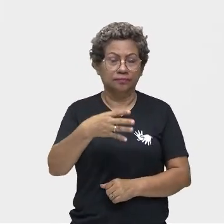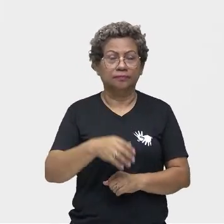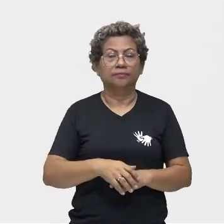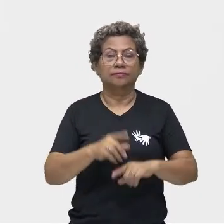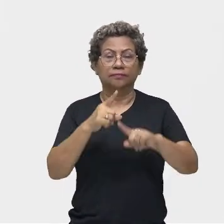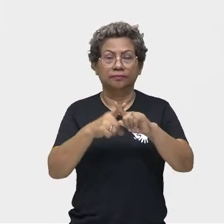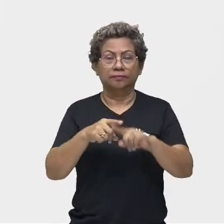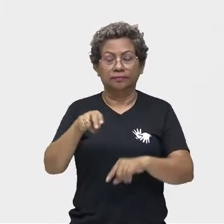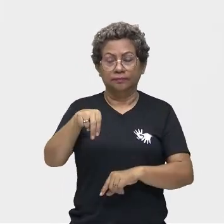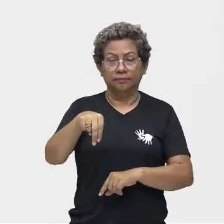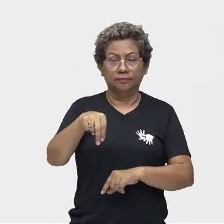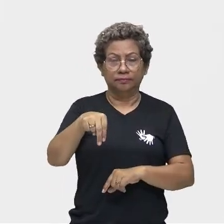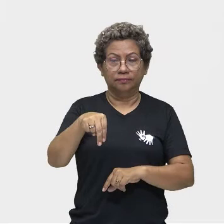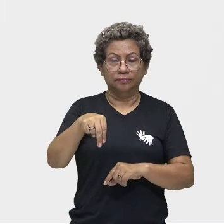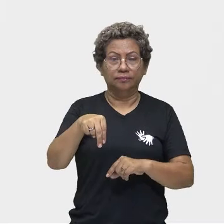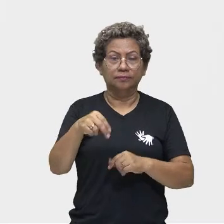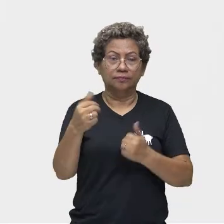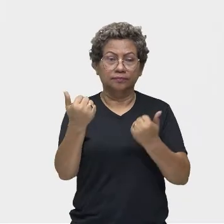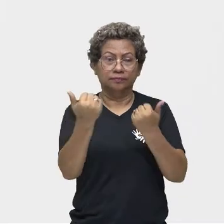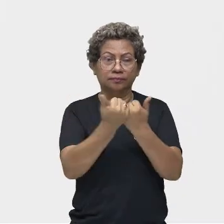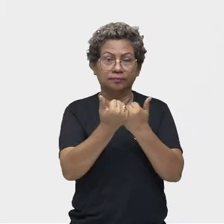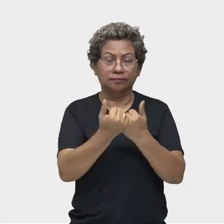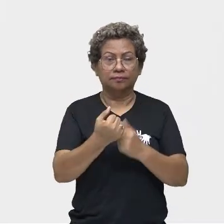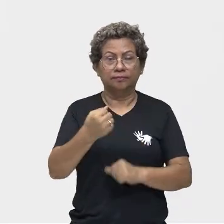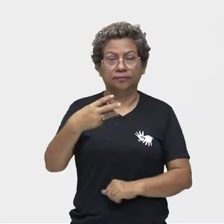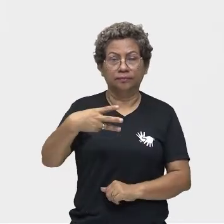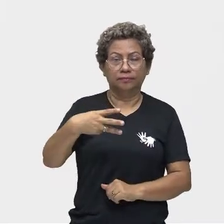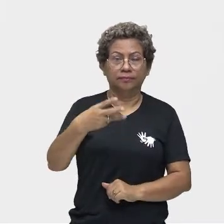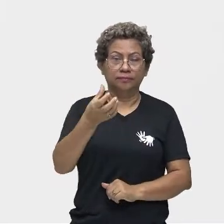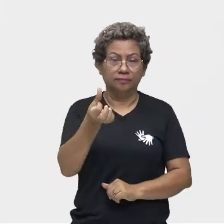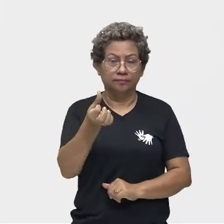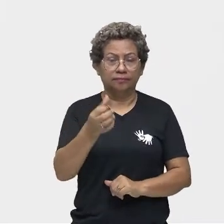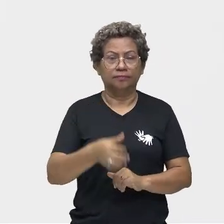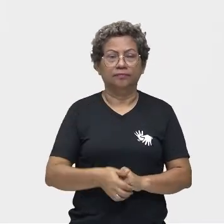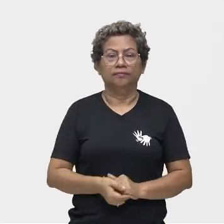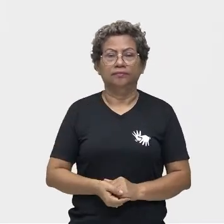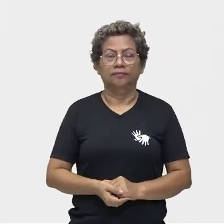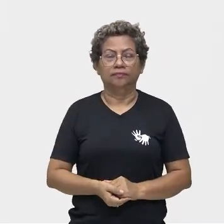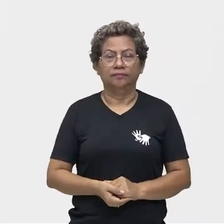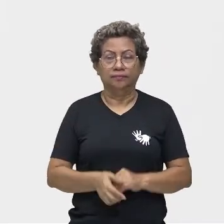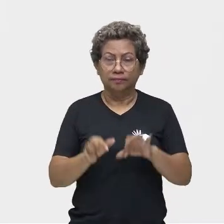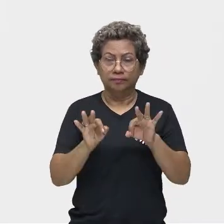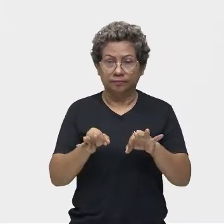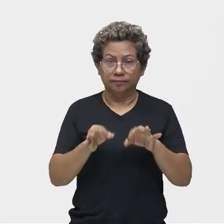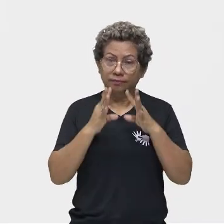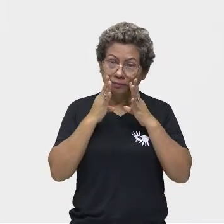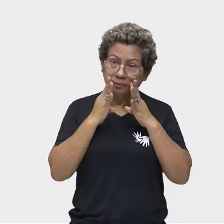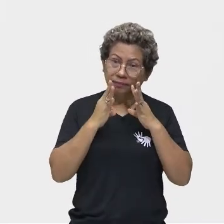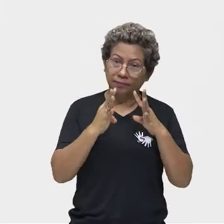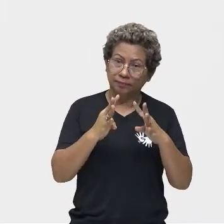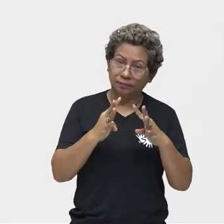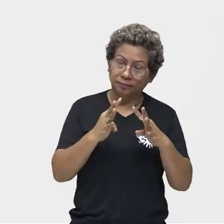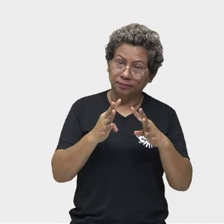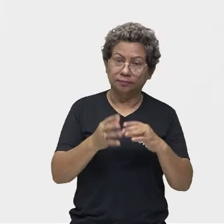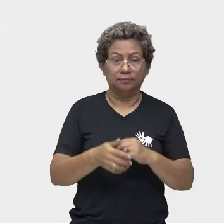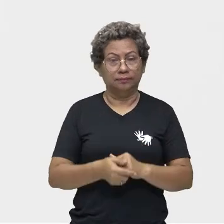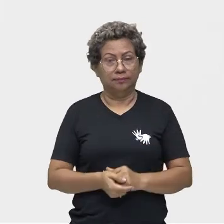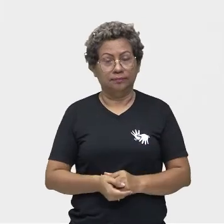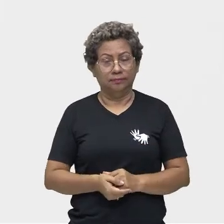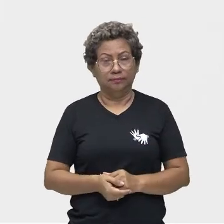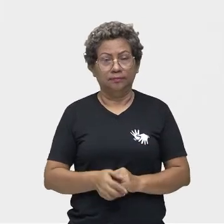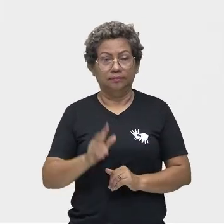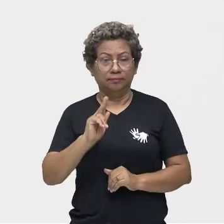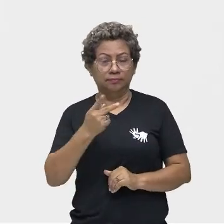aqui, vezes o produto da outra projeção, que é 36, correto? Então, h ao